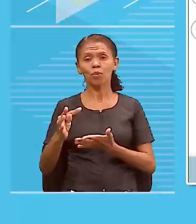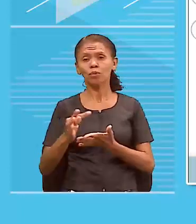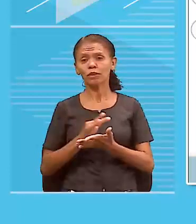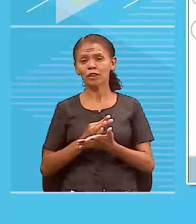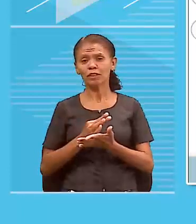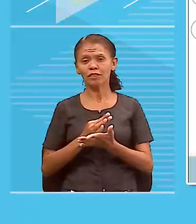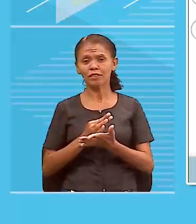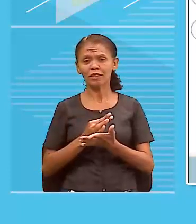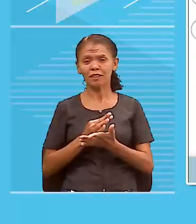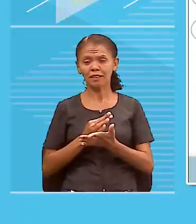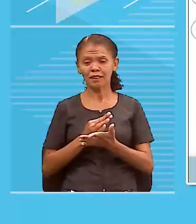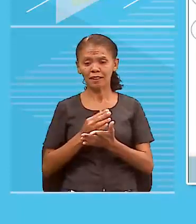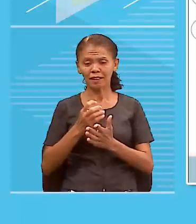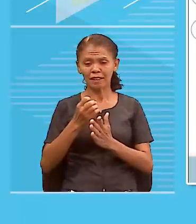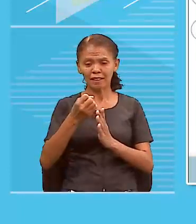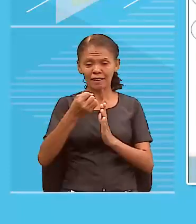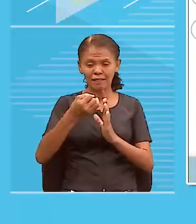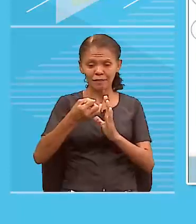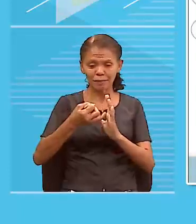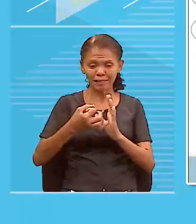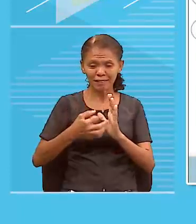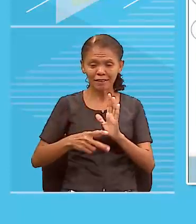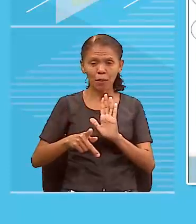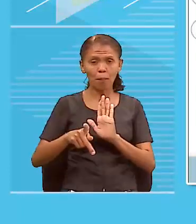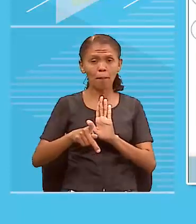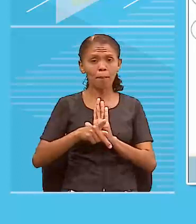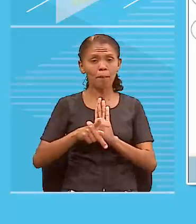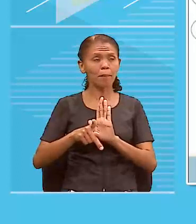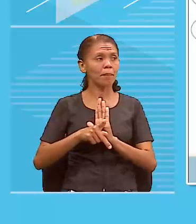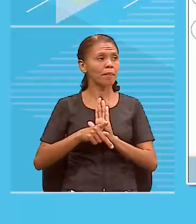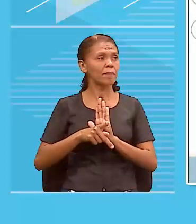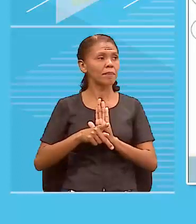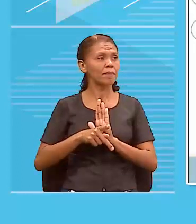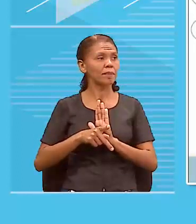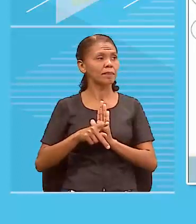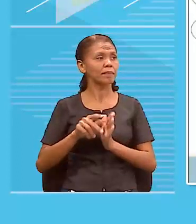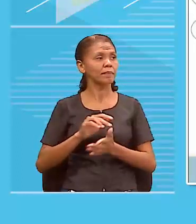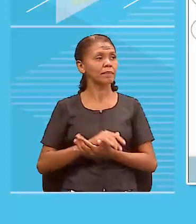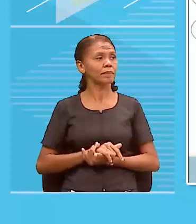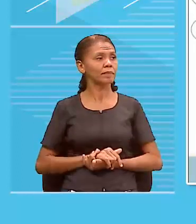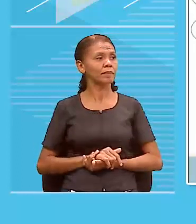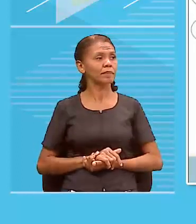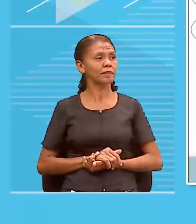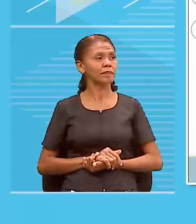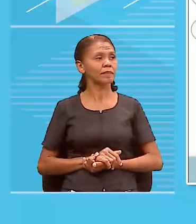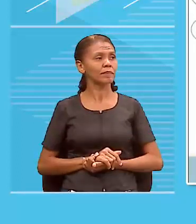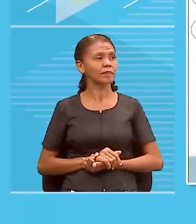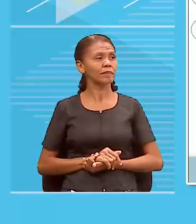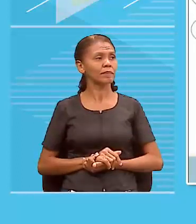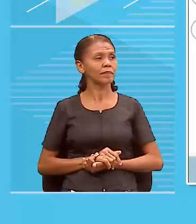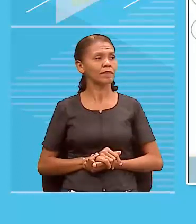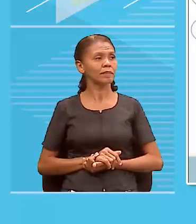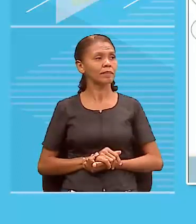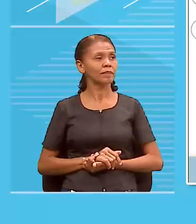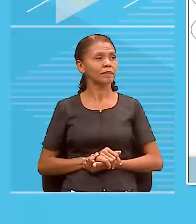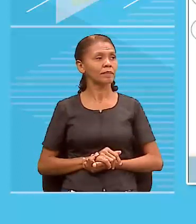mesmo o texto aqui é sobre o que é o imperativo